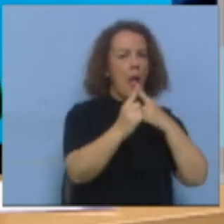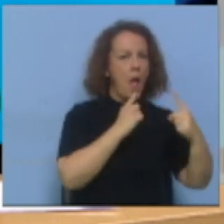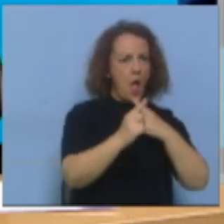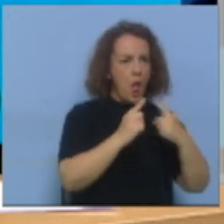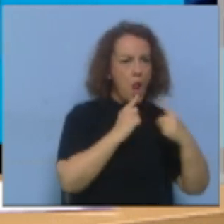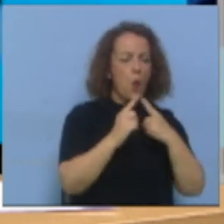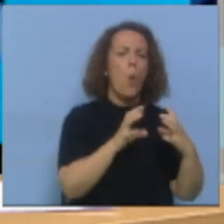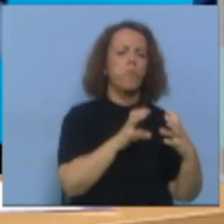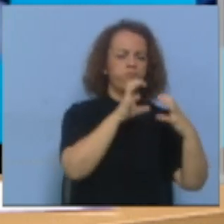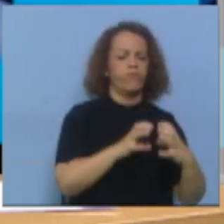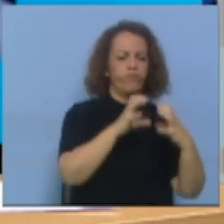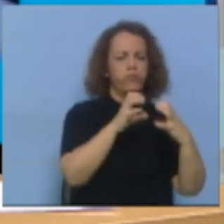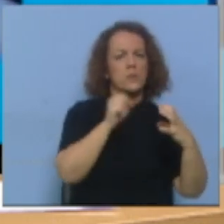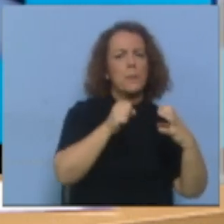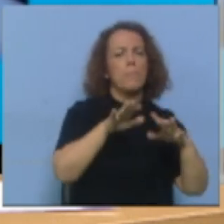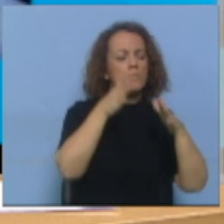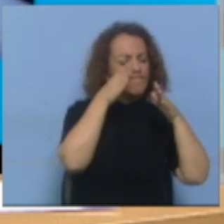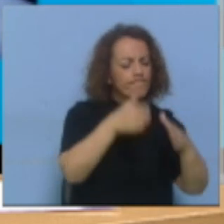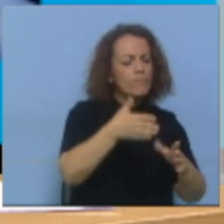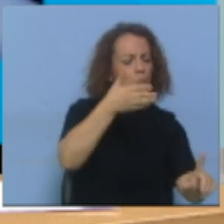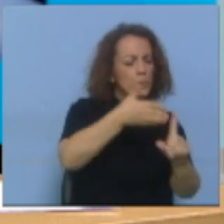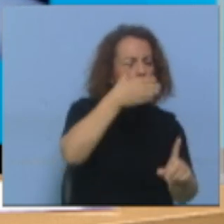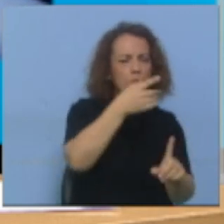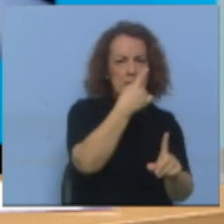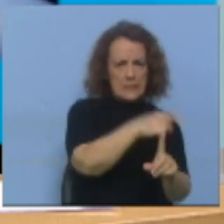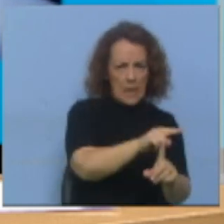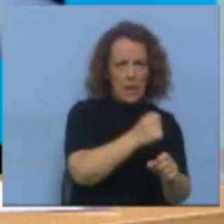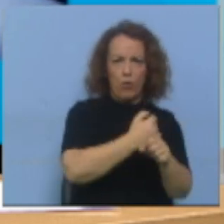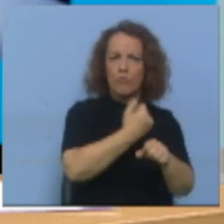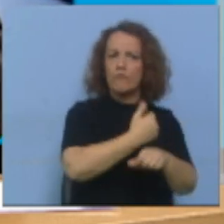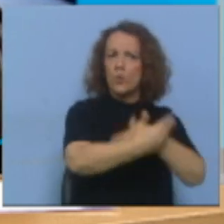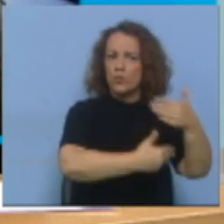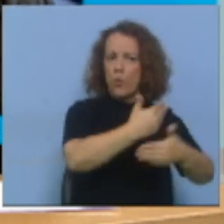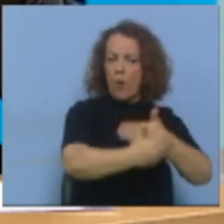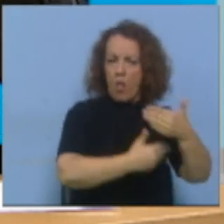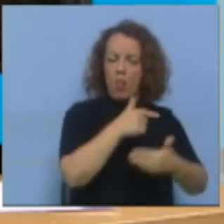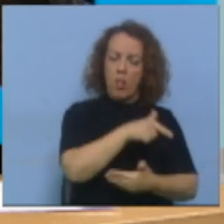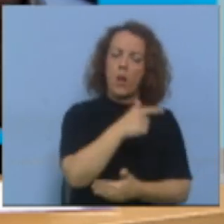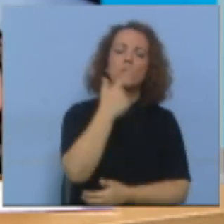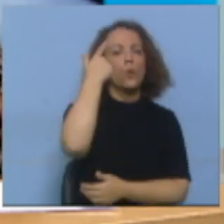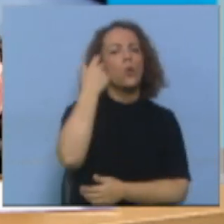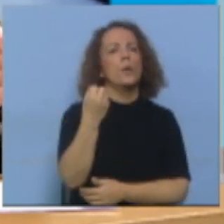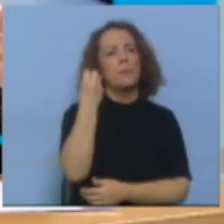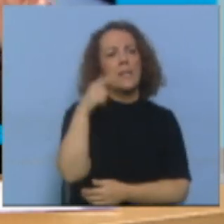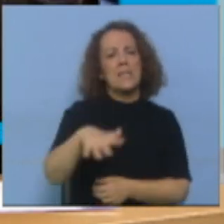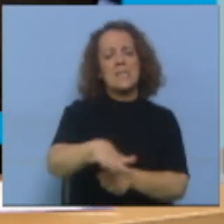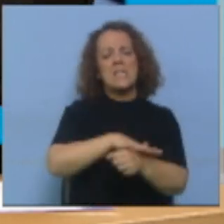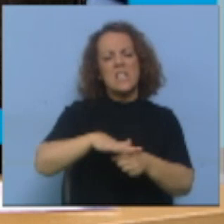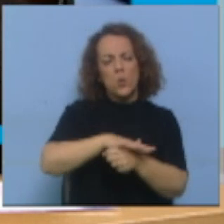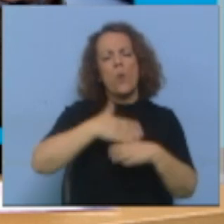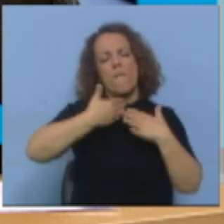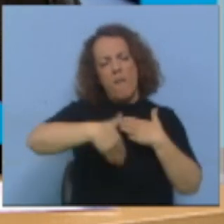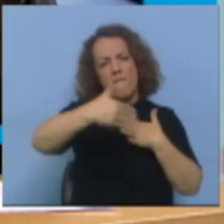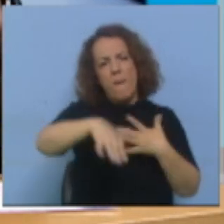momentos de tensão, mas estão focados nos objetivos e por isso compreendem que esta situação é passageira e por